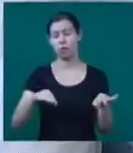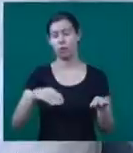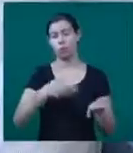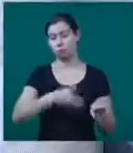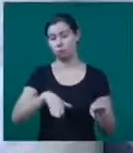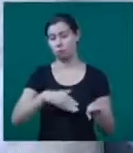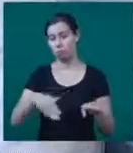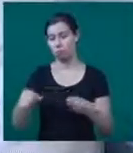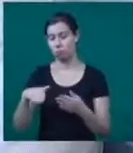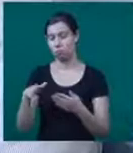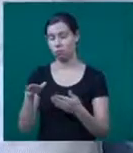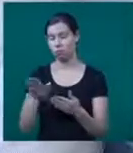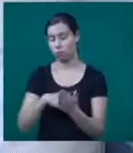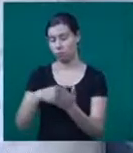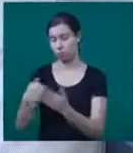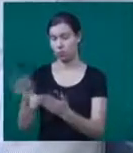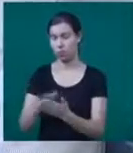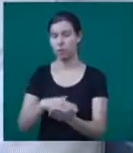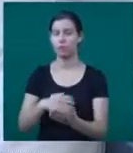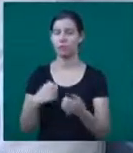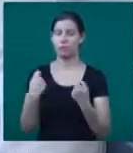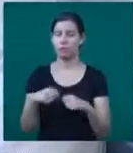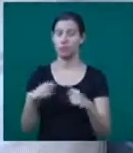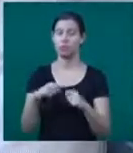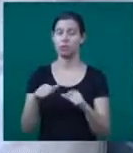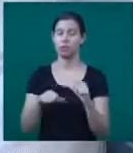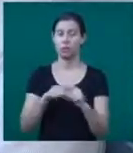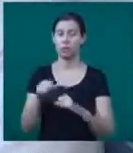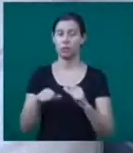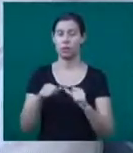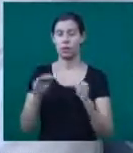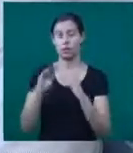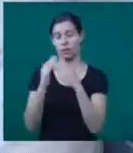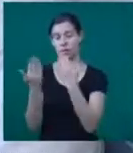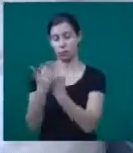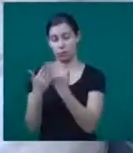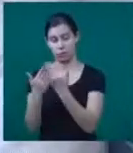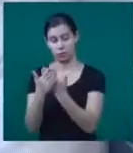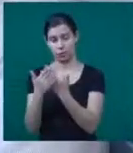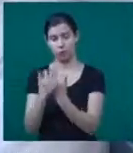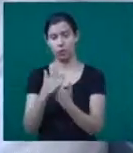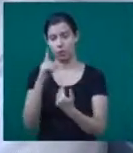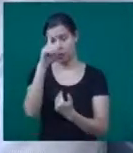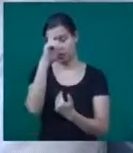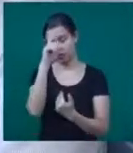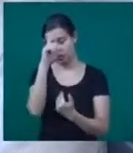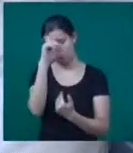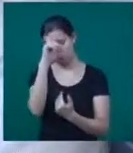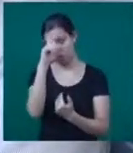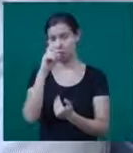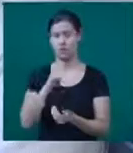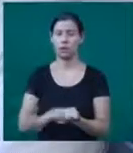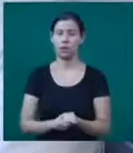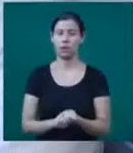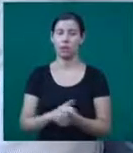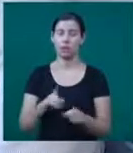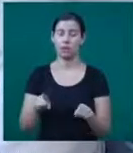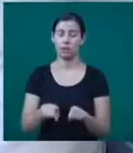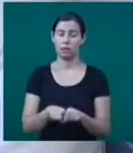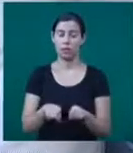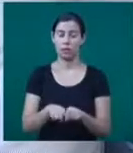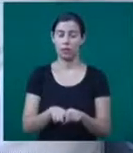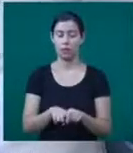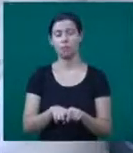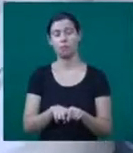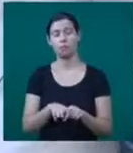todo. Porta de escola, creches, postos de saúde, as vias principais, redutores de velocidade, travessia elevada